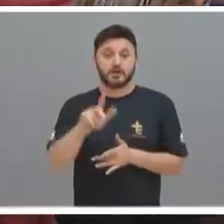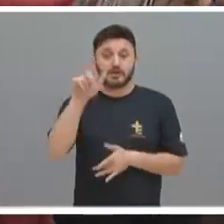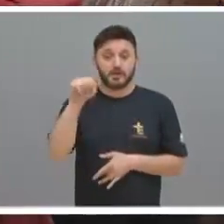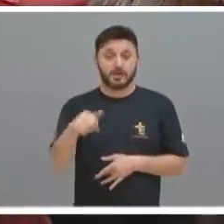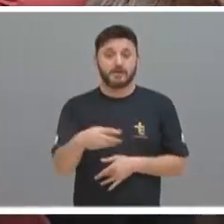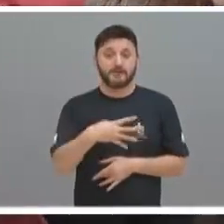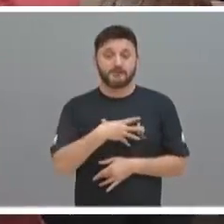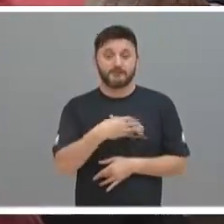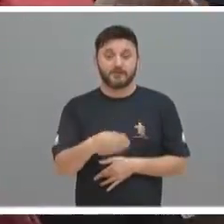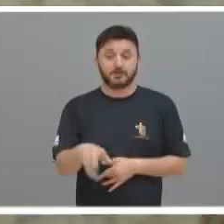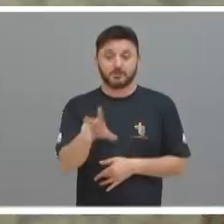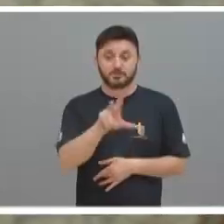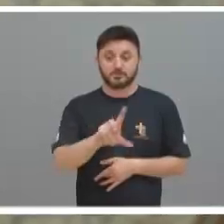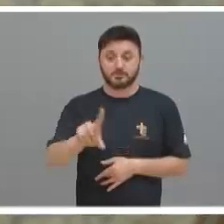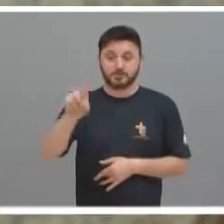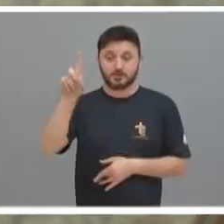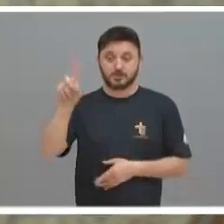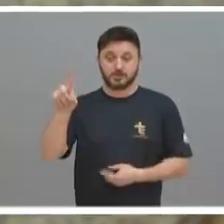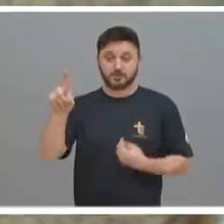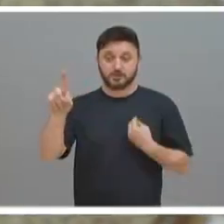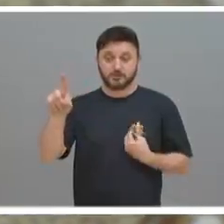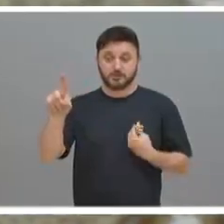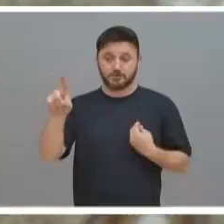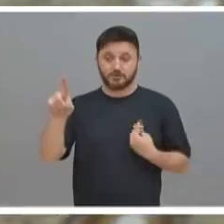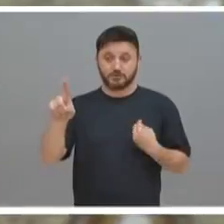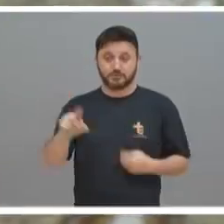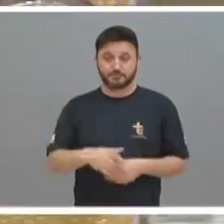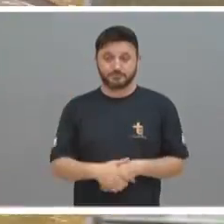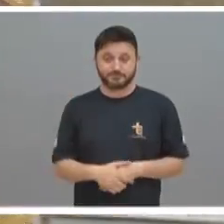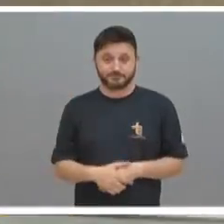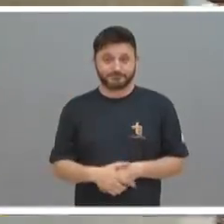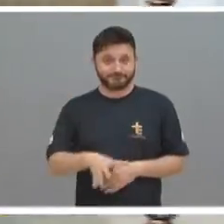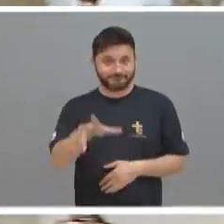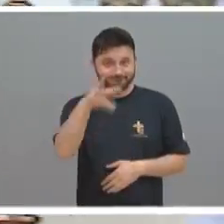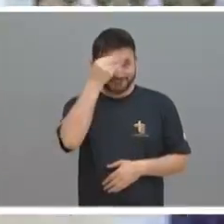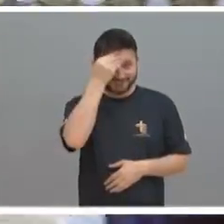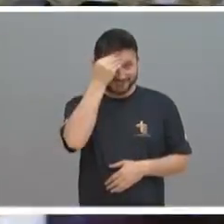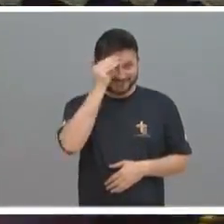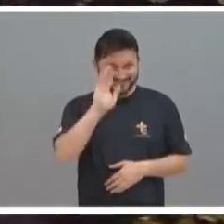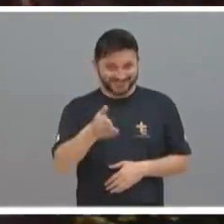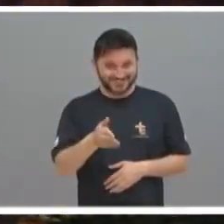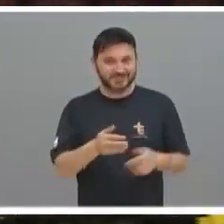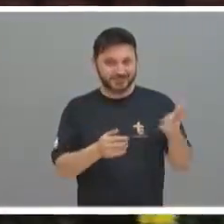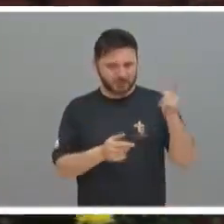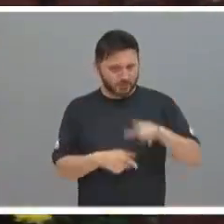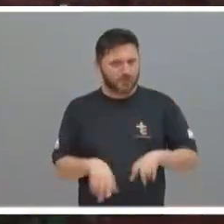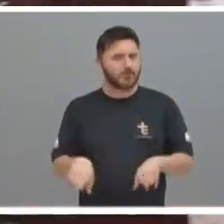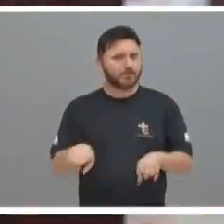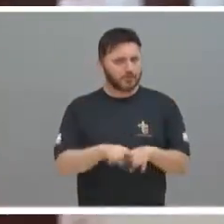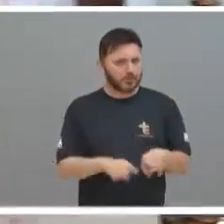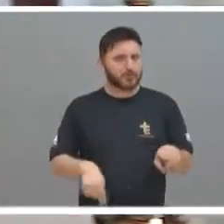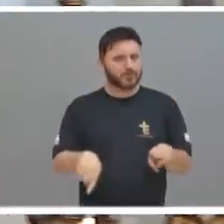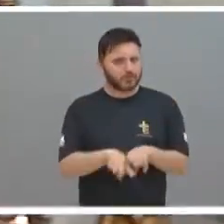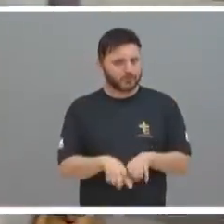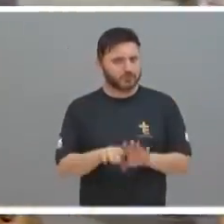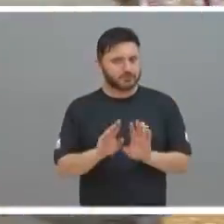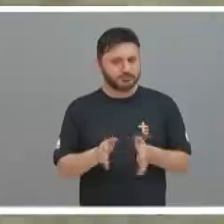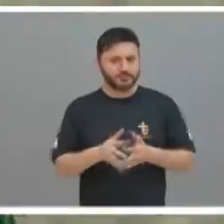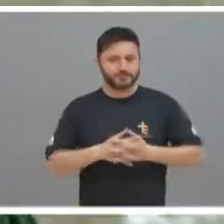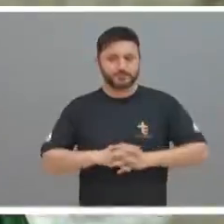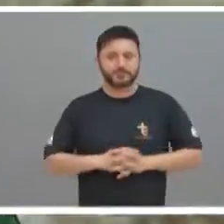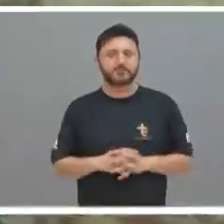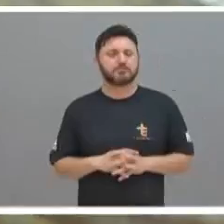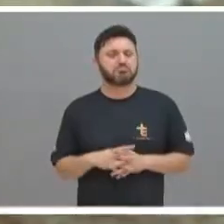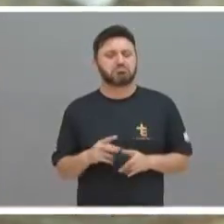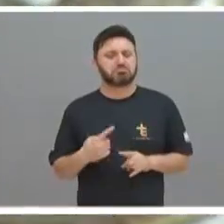o Messias, o Filho do Deus vivo. Guarde isso, vamos repetir várias vezes.